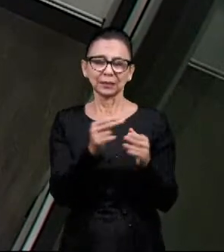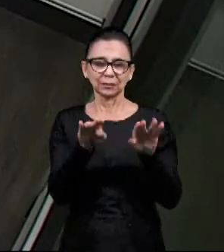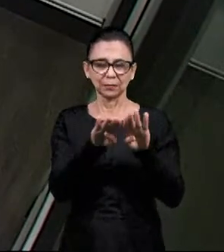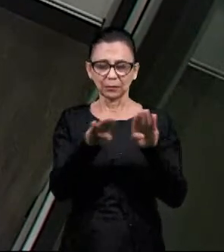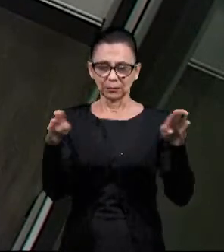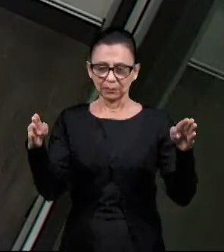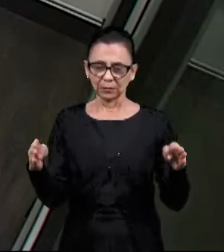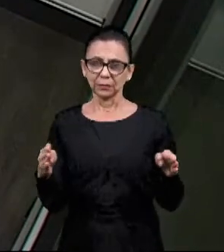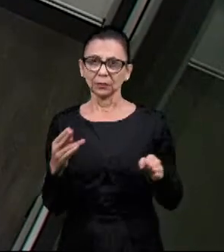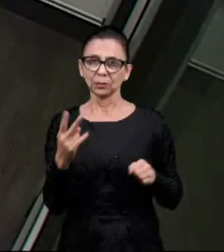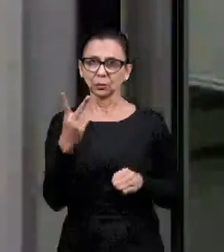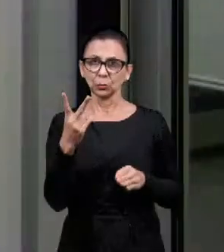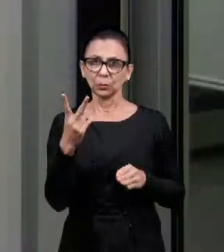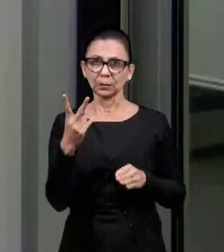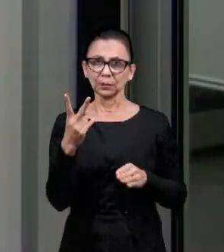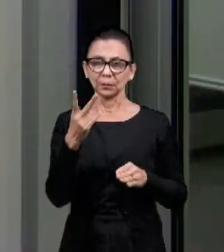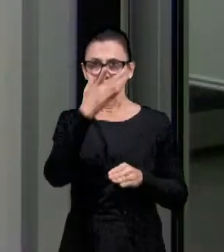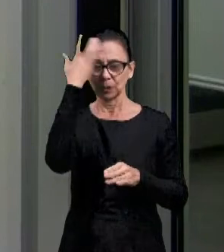coisas eram muito difíceis ainda,